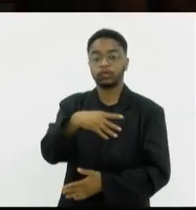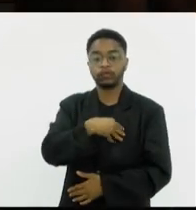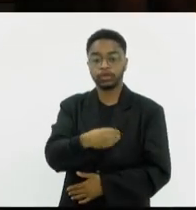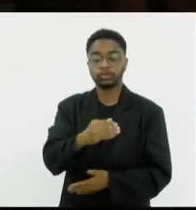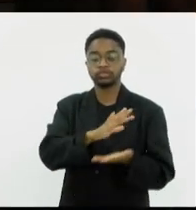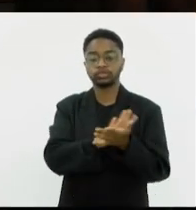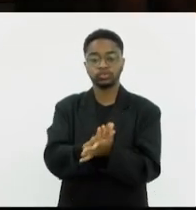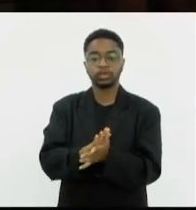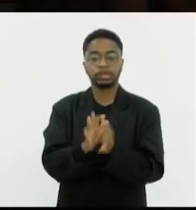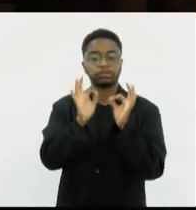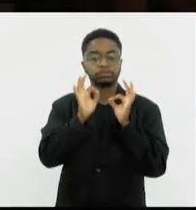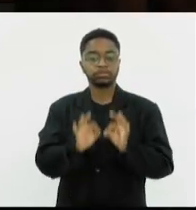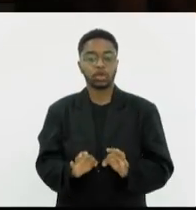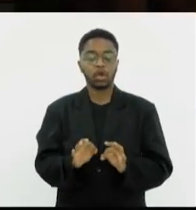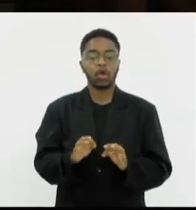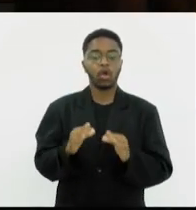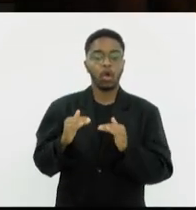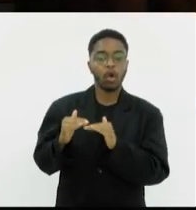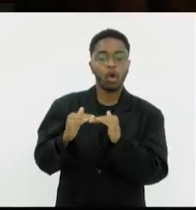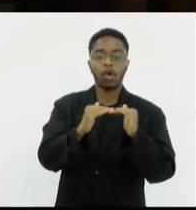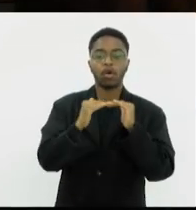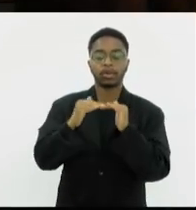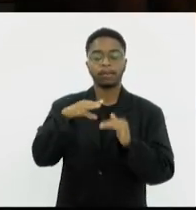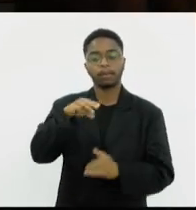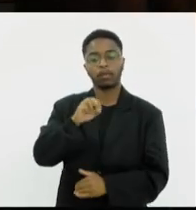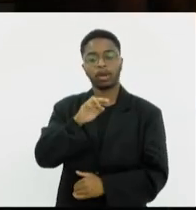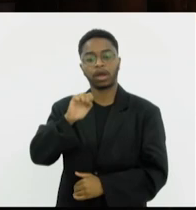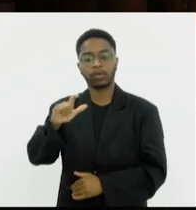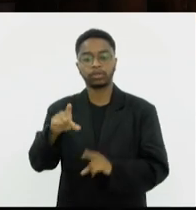a decência, a ordem, a moral e a ética.